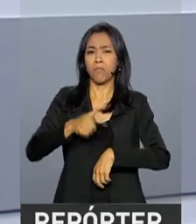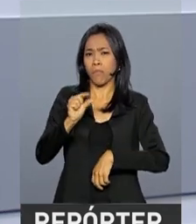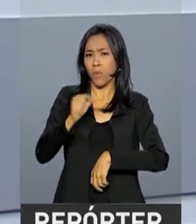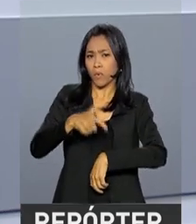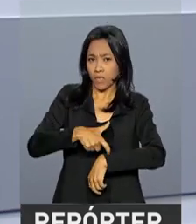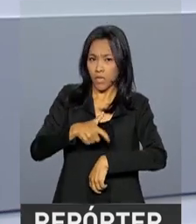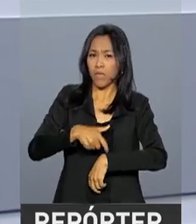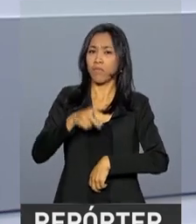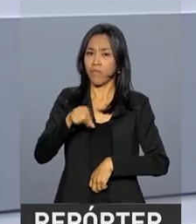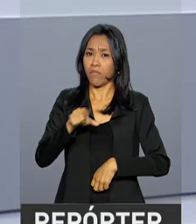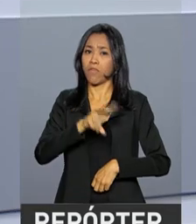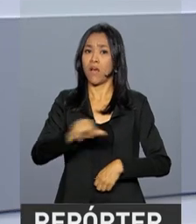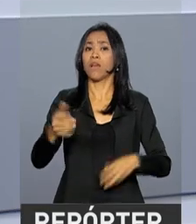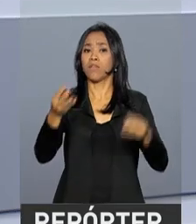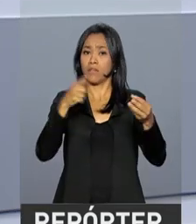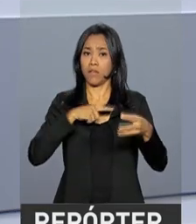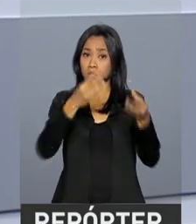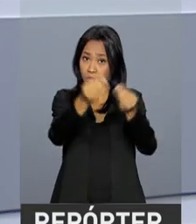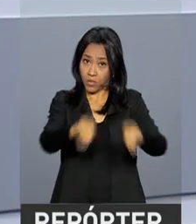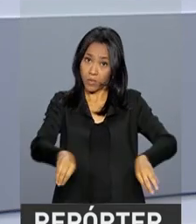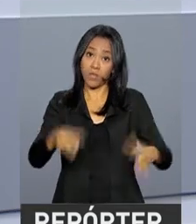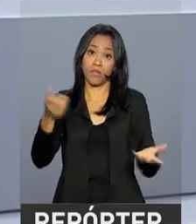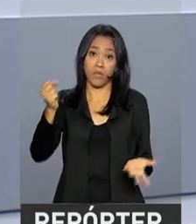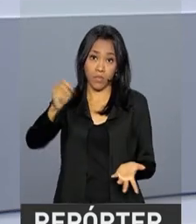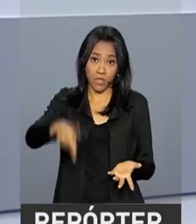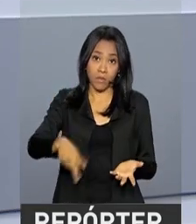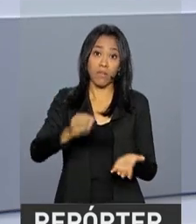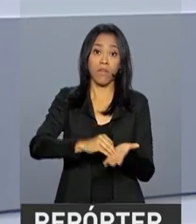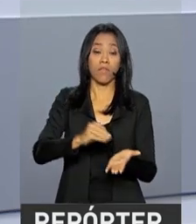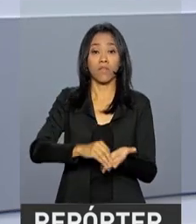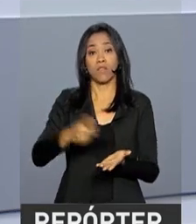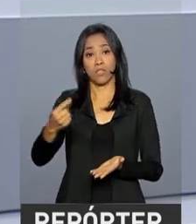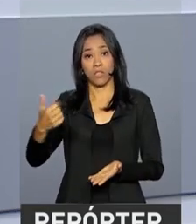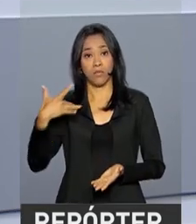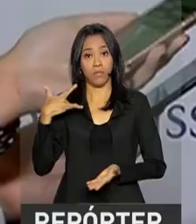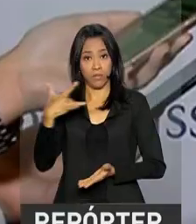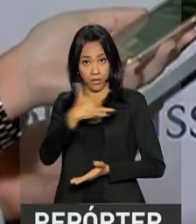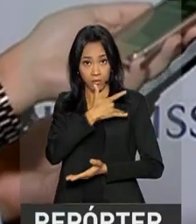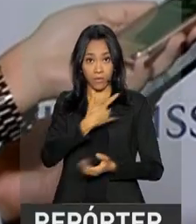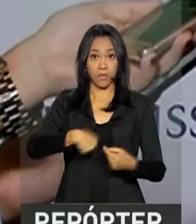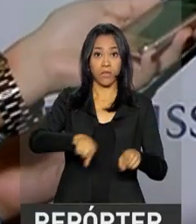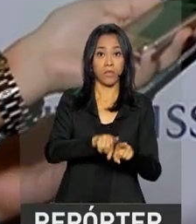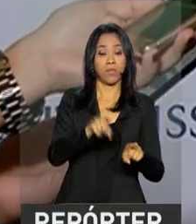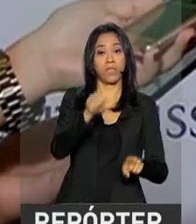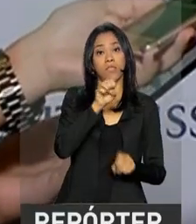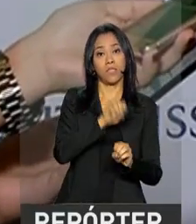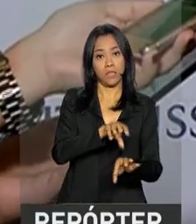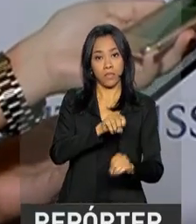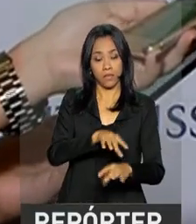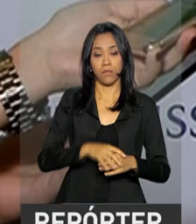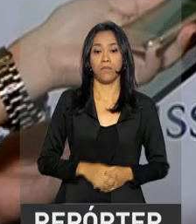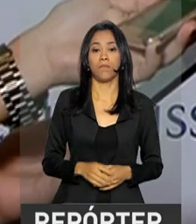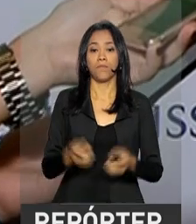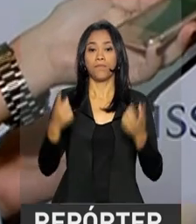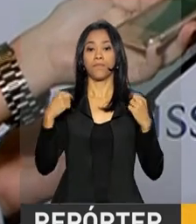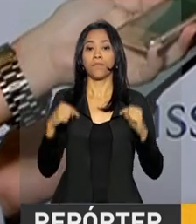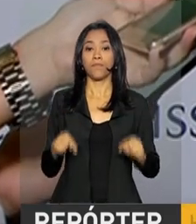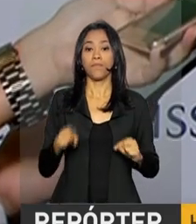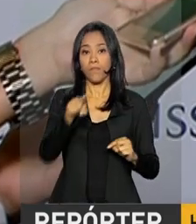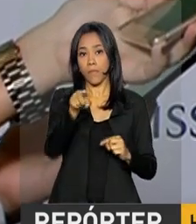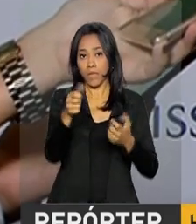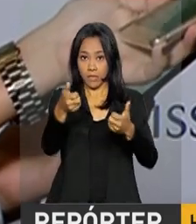ficará comprometido e vai faltar recursos para a saúde e educação. O que está sendo proposto, a